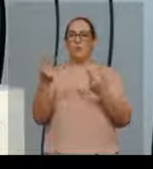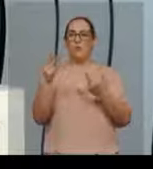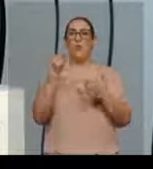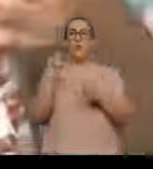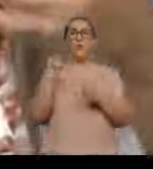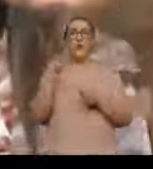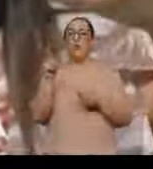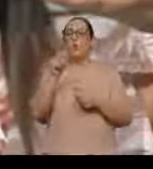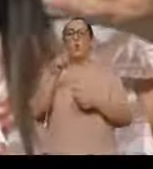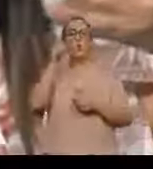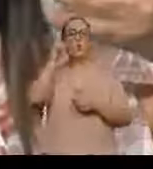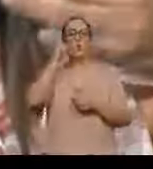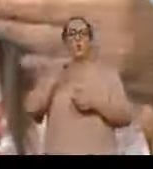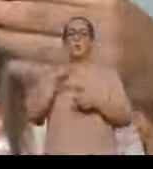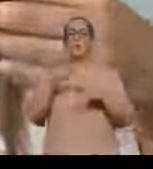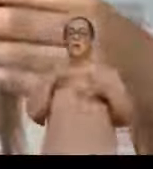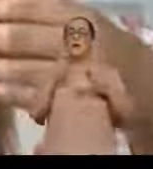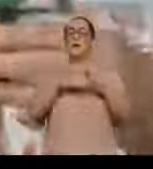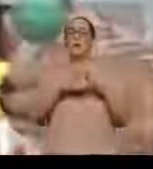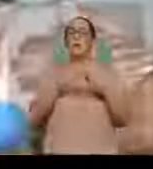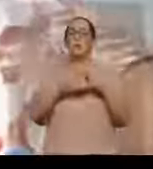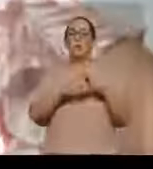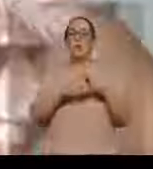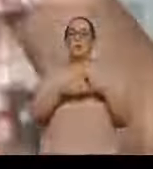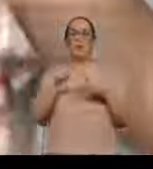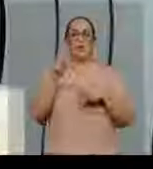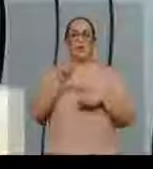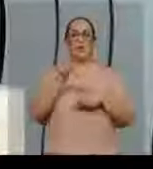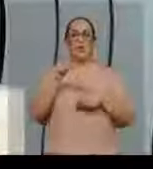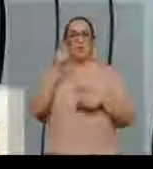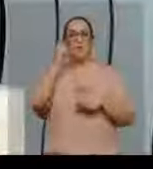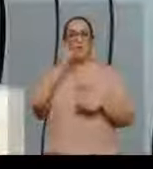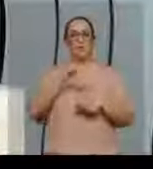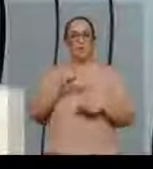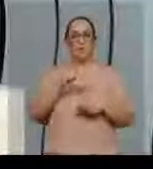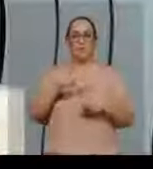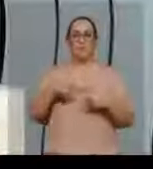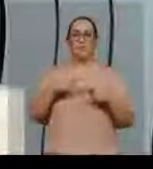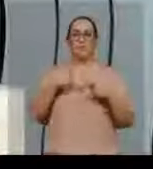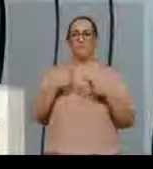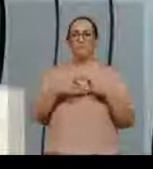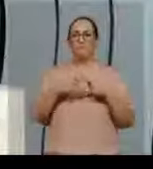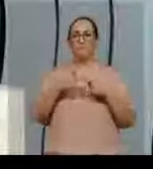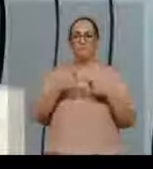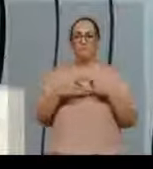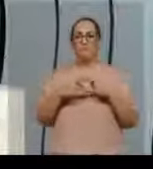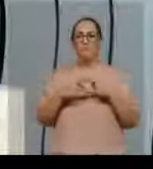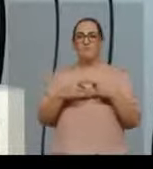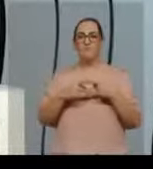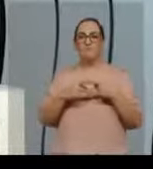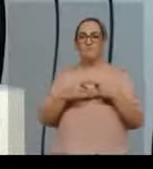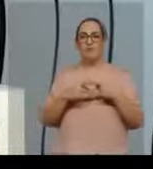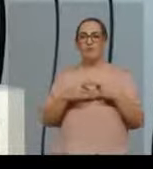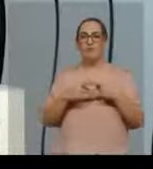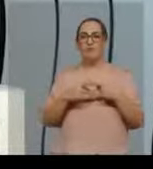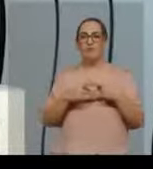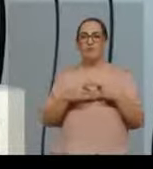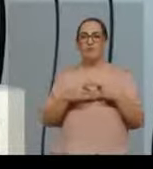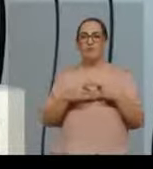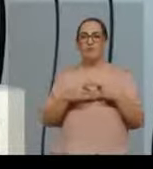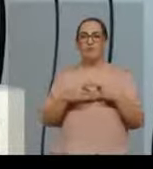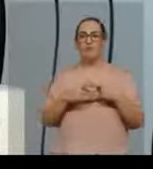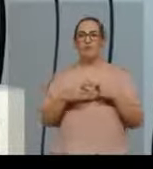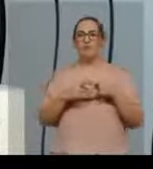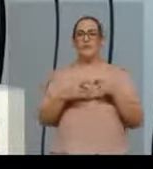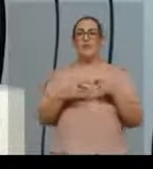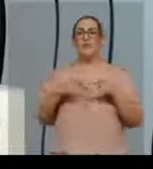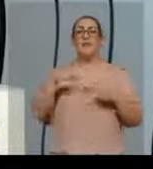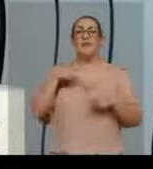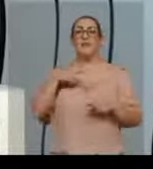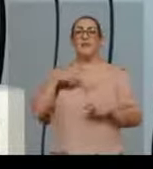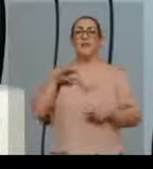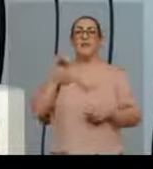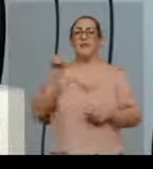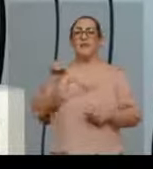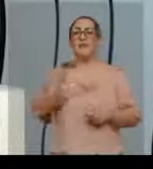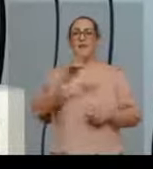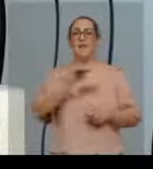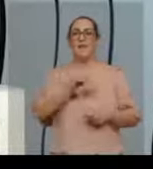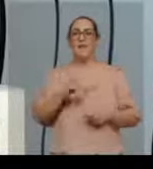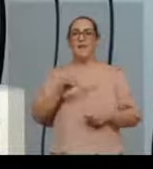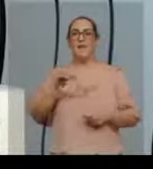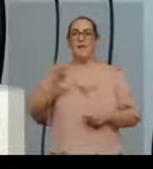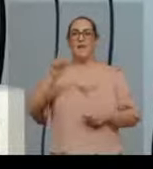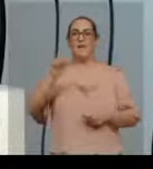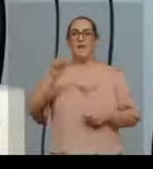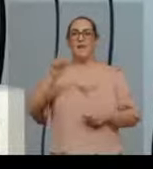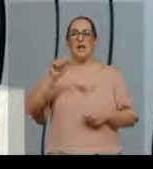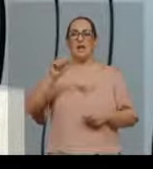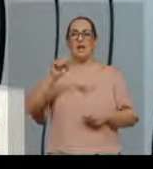não consigo. Por que que eu não consigo? Porque aqui eu tenho uma molécula assimétrica. O